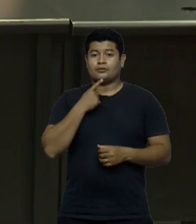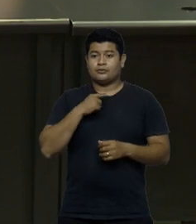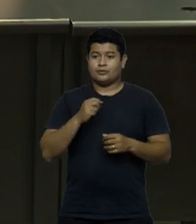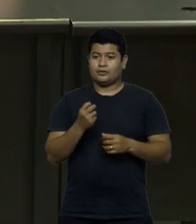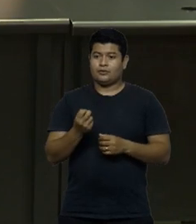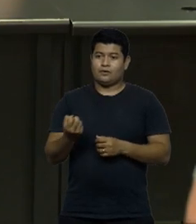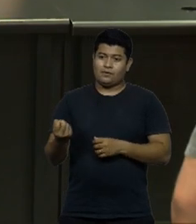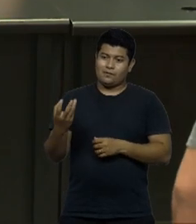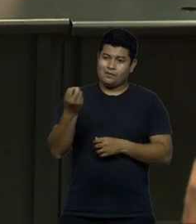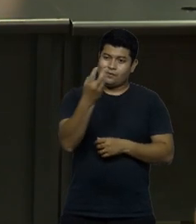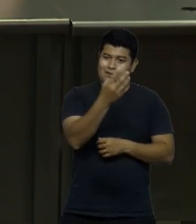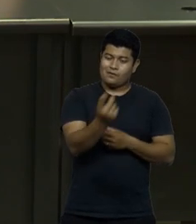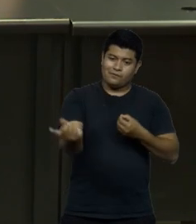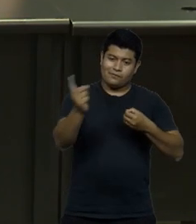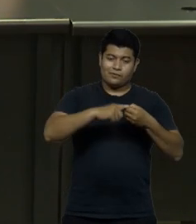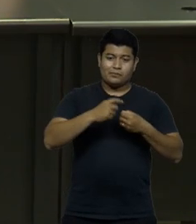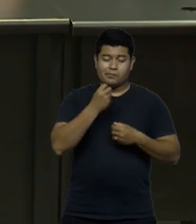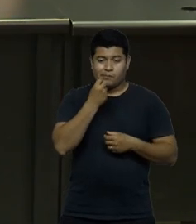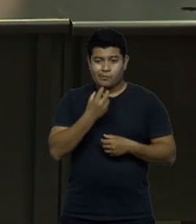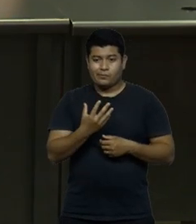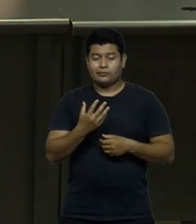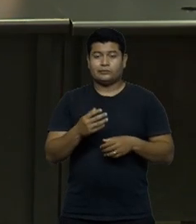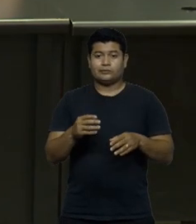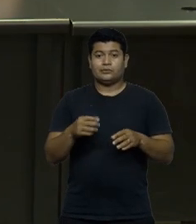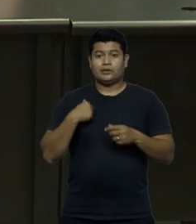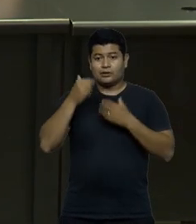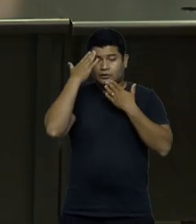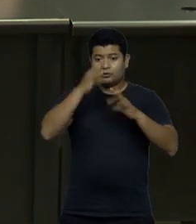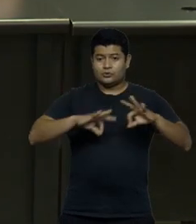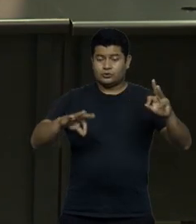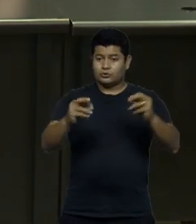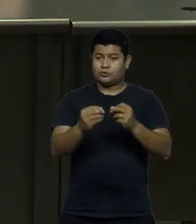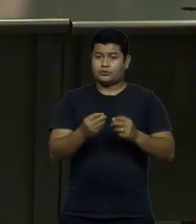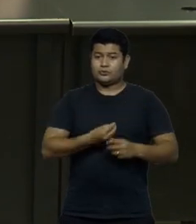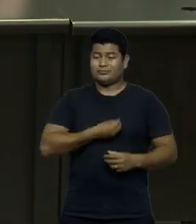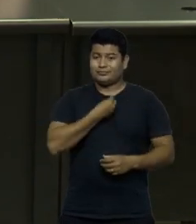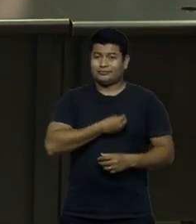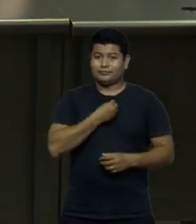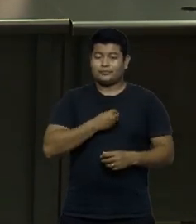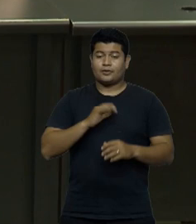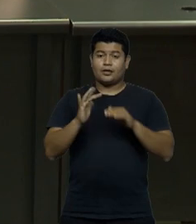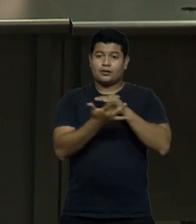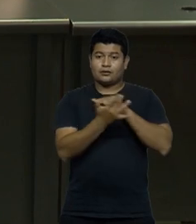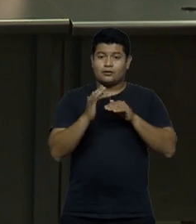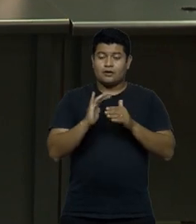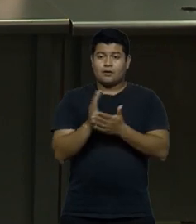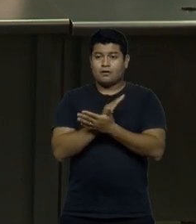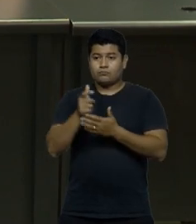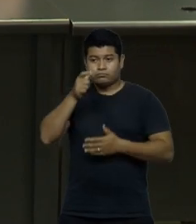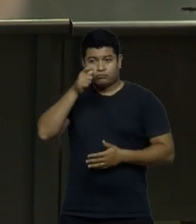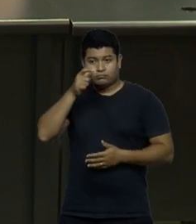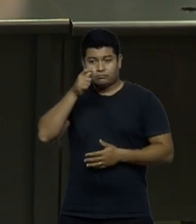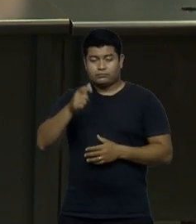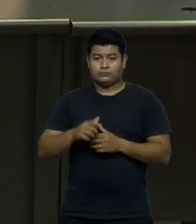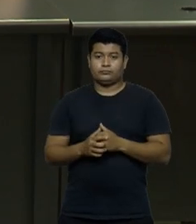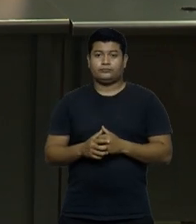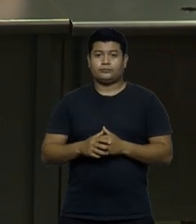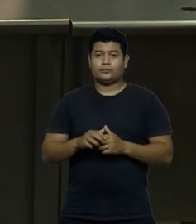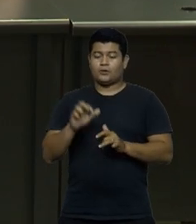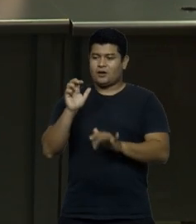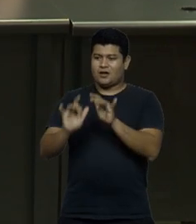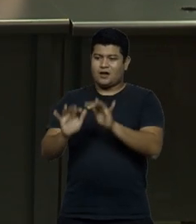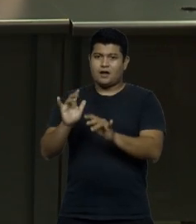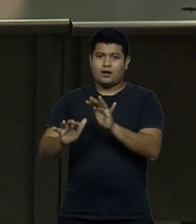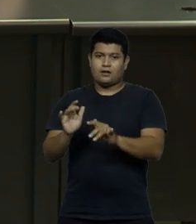quem se desloca né agradecer a presença de todos e todas as redes sociais os aqui presentes a equipe de taquigrafia